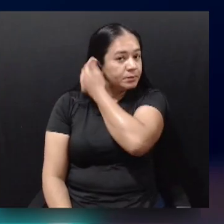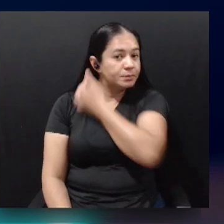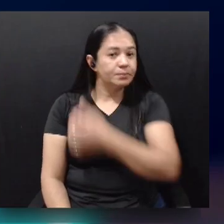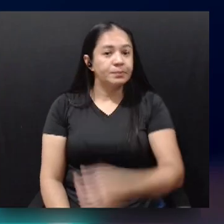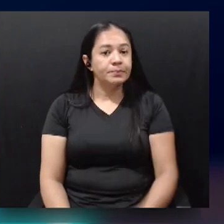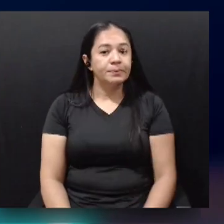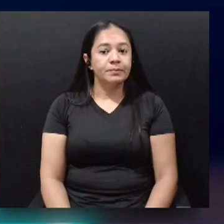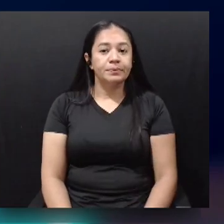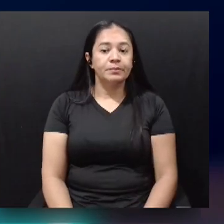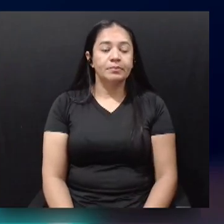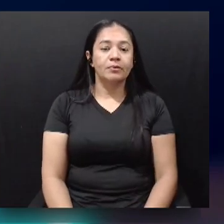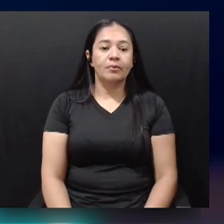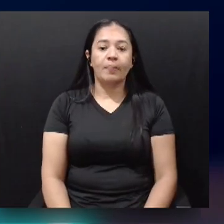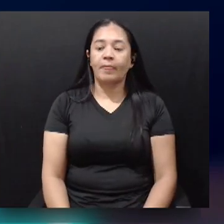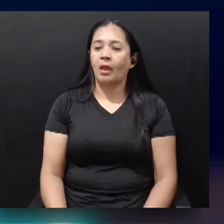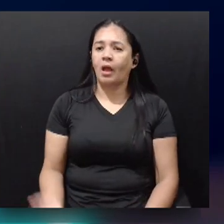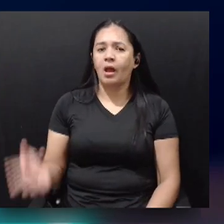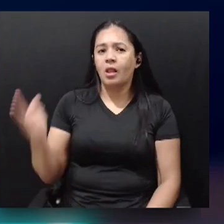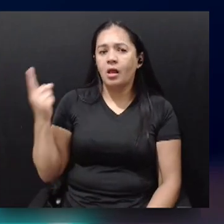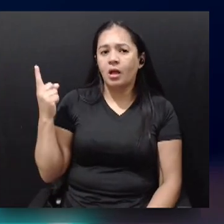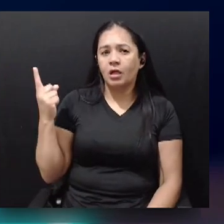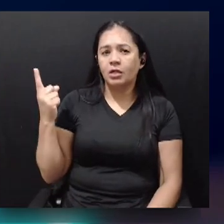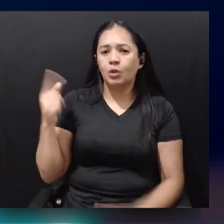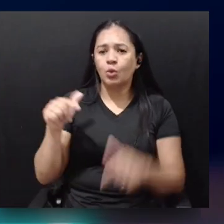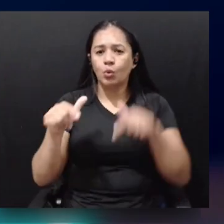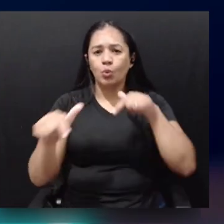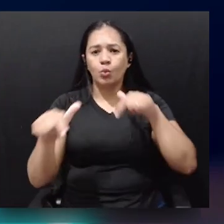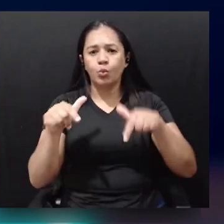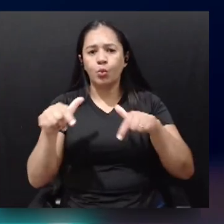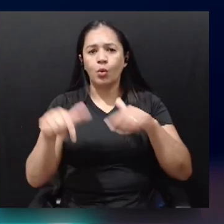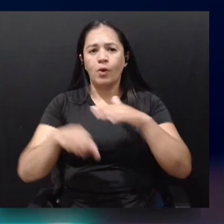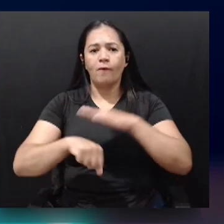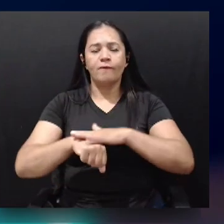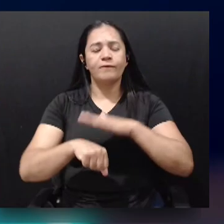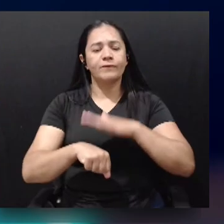E aqui um trabalho que eu fiz ultimamente, que foi